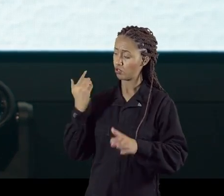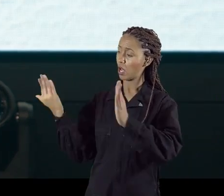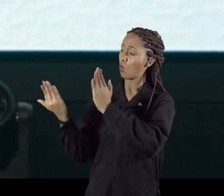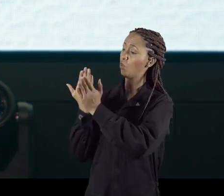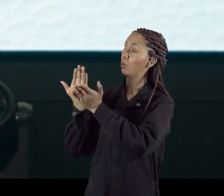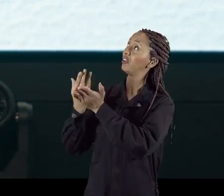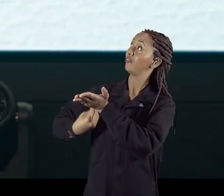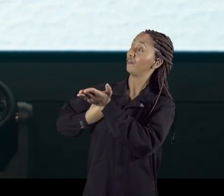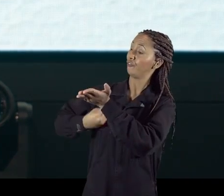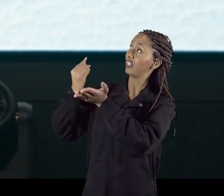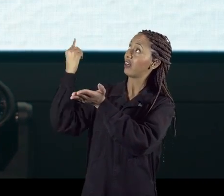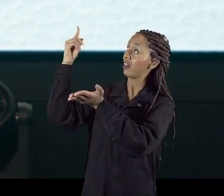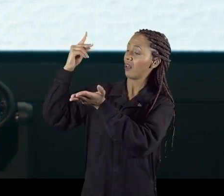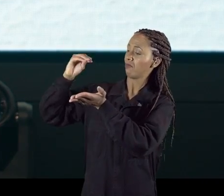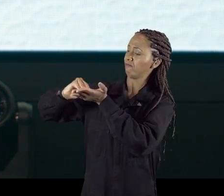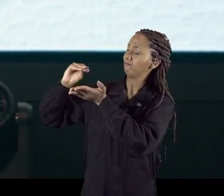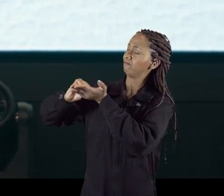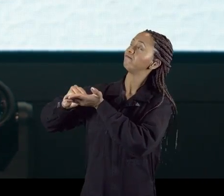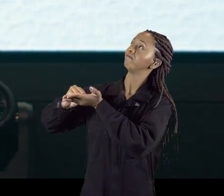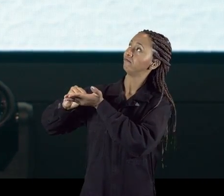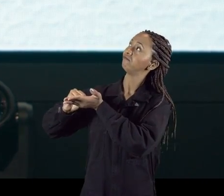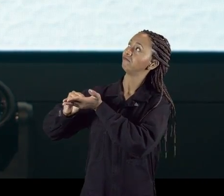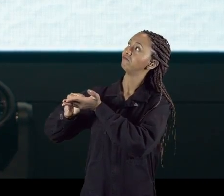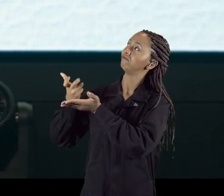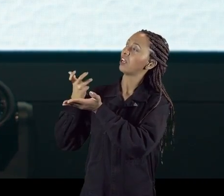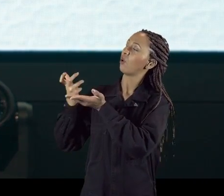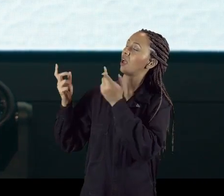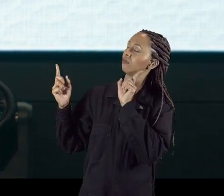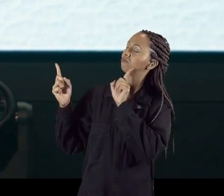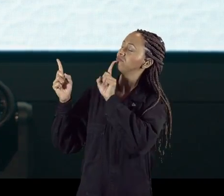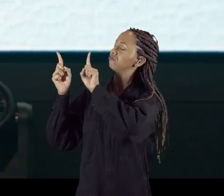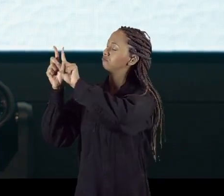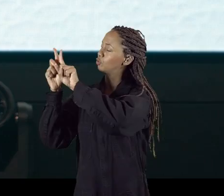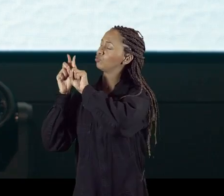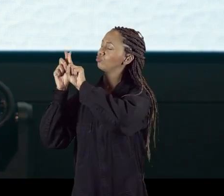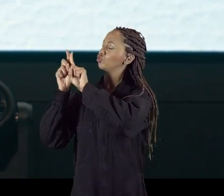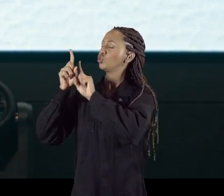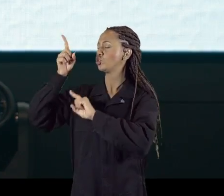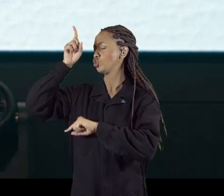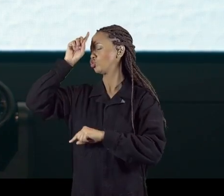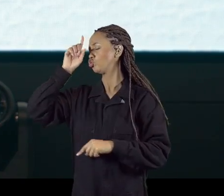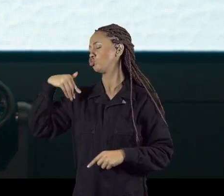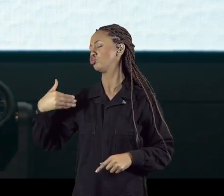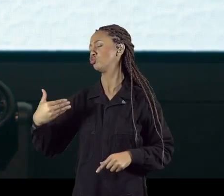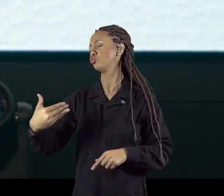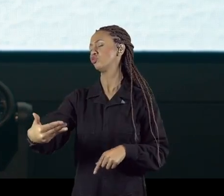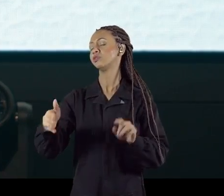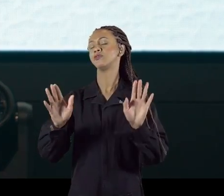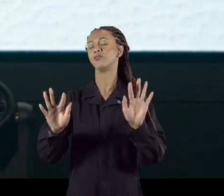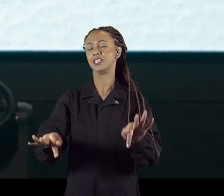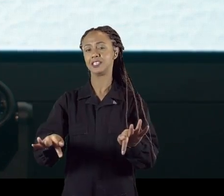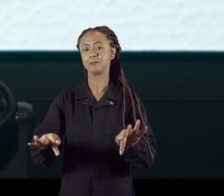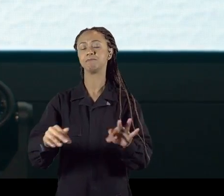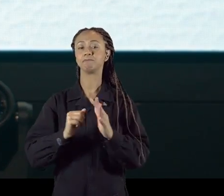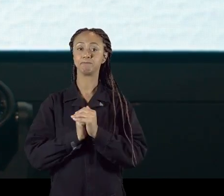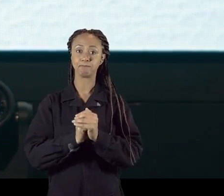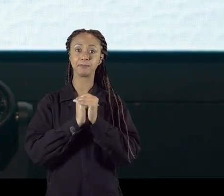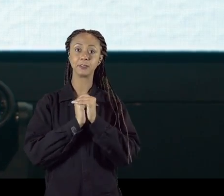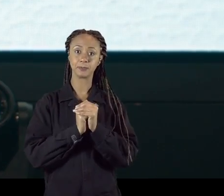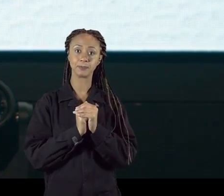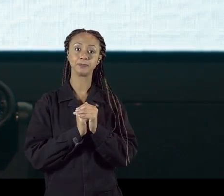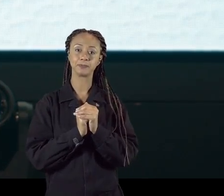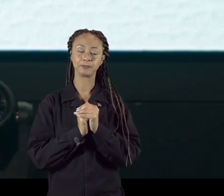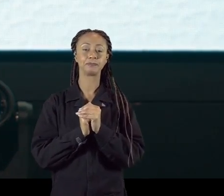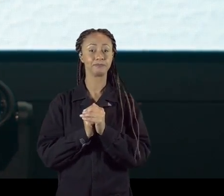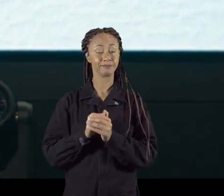vida Ah pois eu quero andar contigo todos os dias da minha vida e Amém